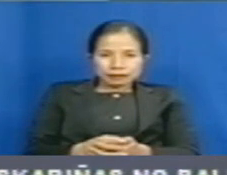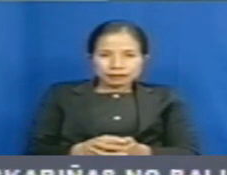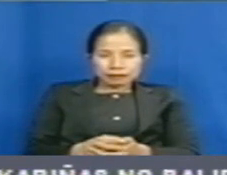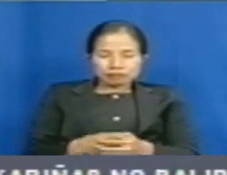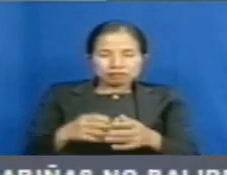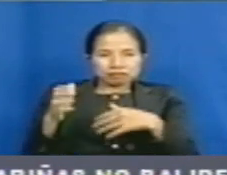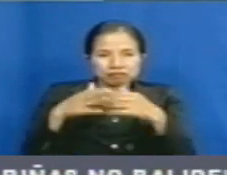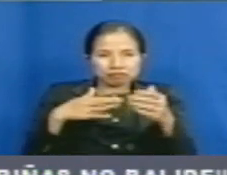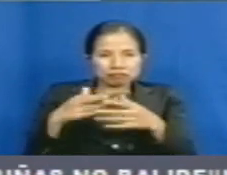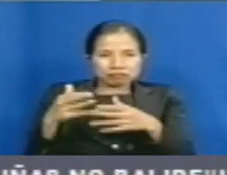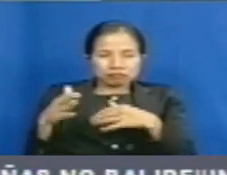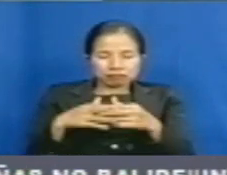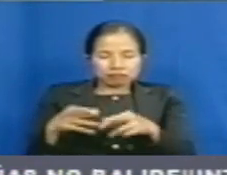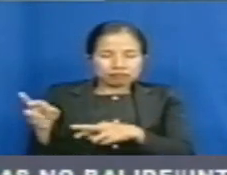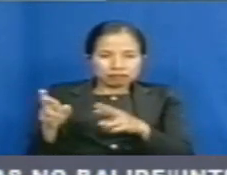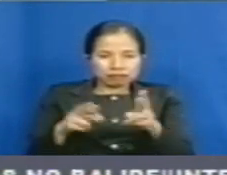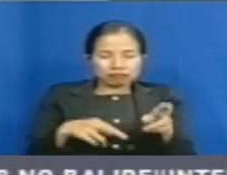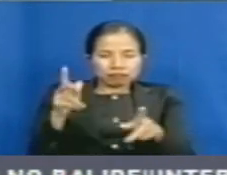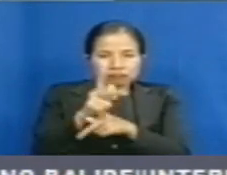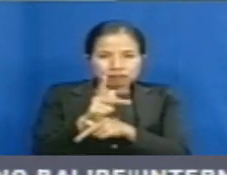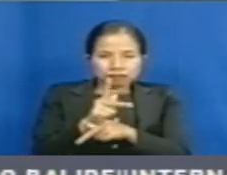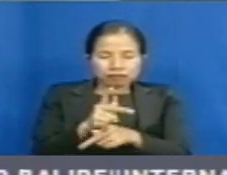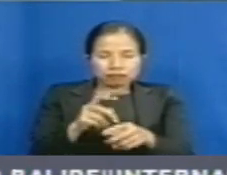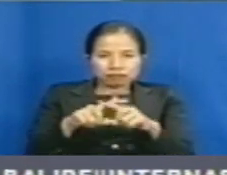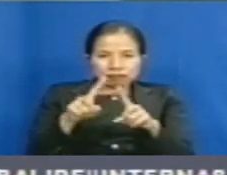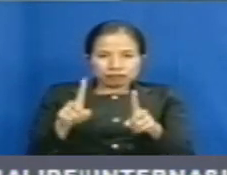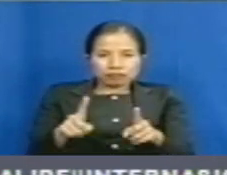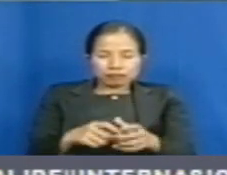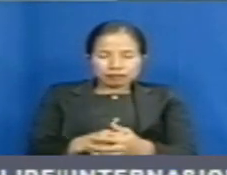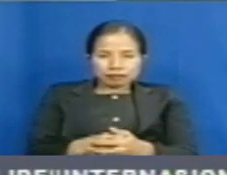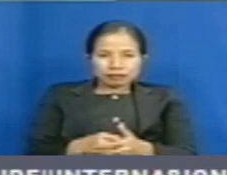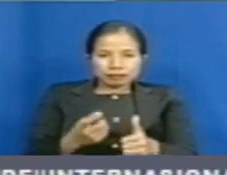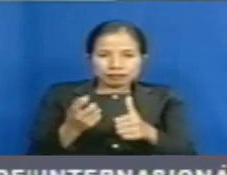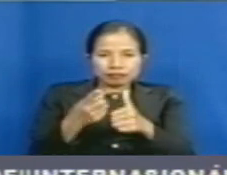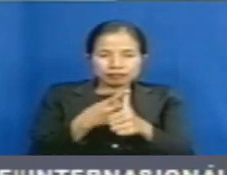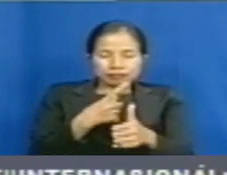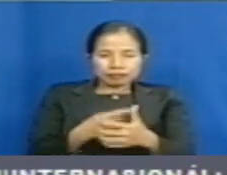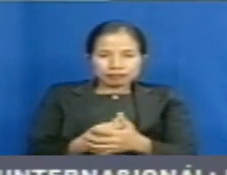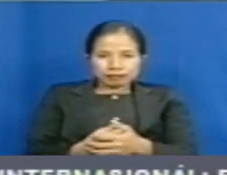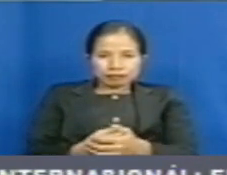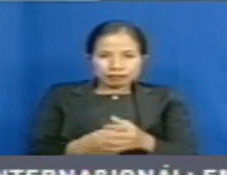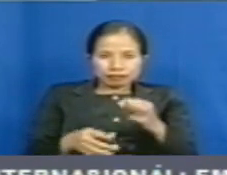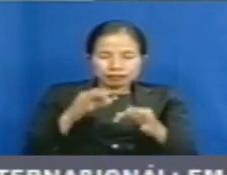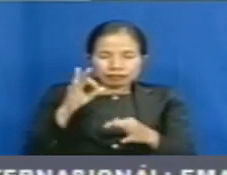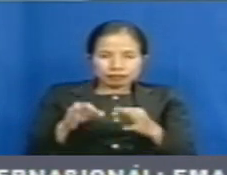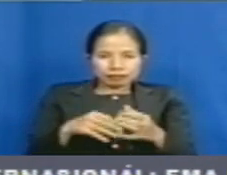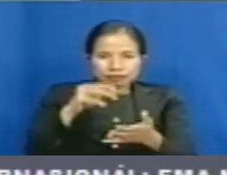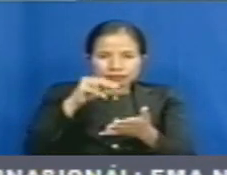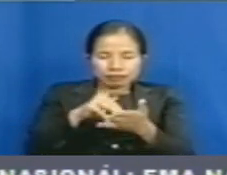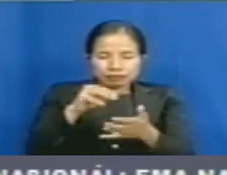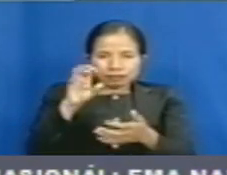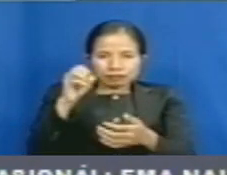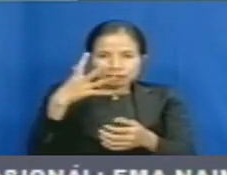então pronto. Iremos ita tu assegura para. Mas bem, iremos em primeira fase, talvez cerca de 1.500 anos, né?